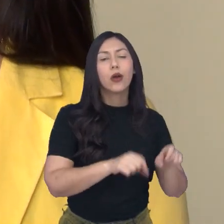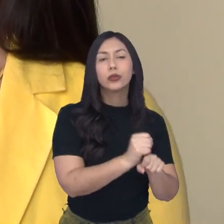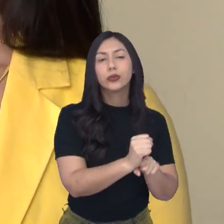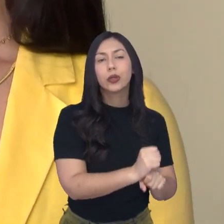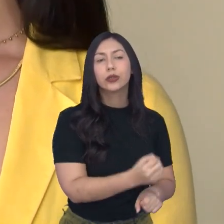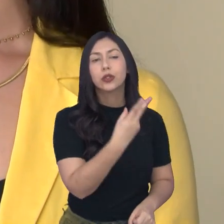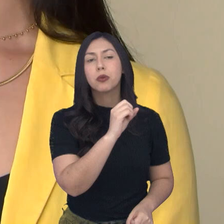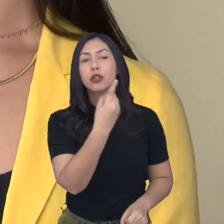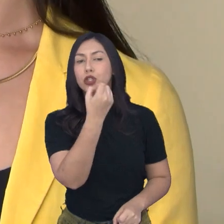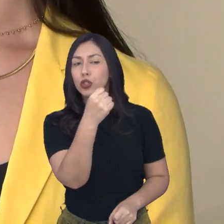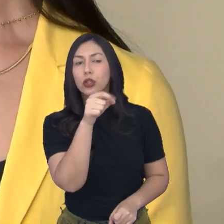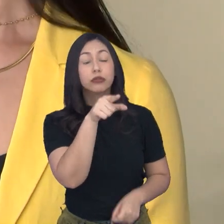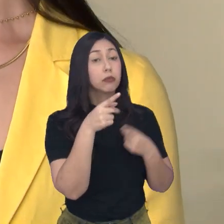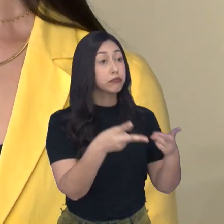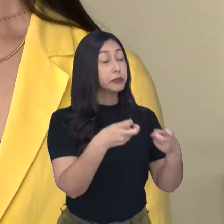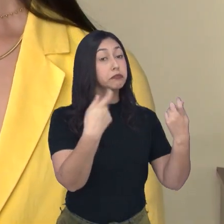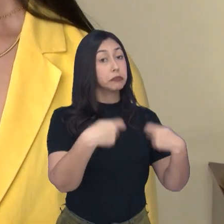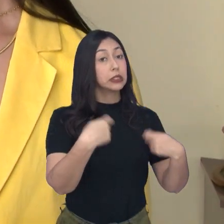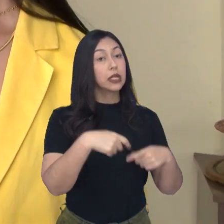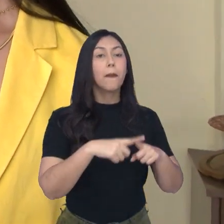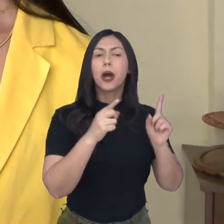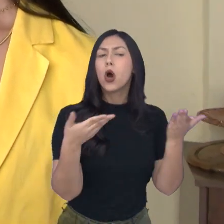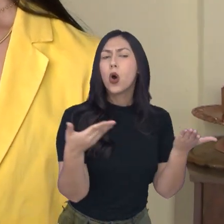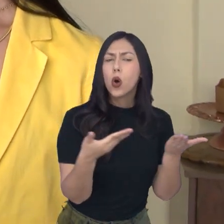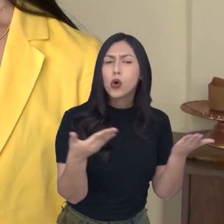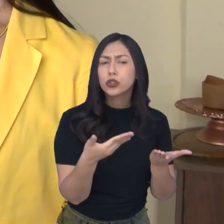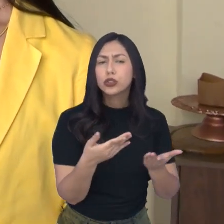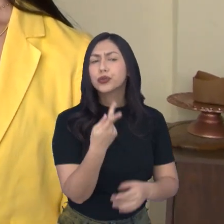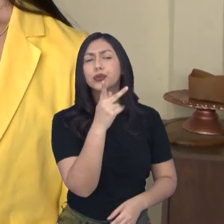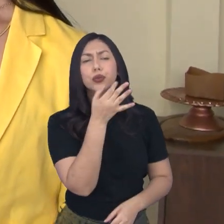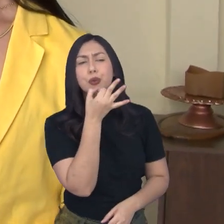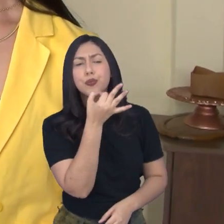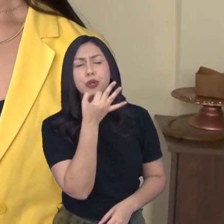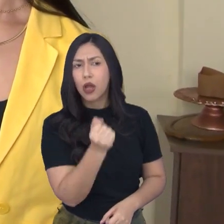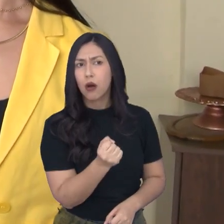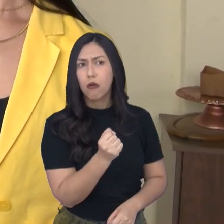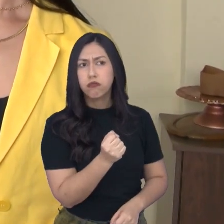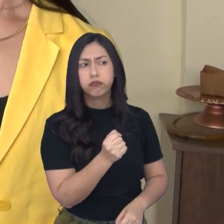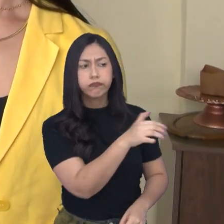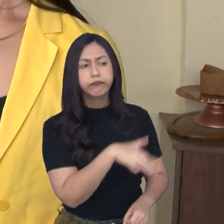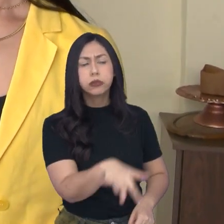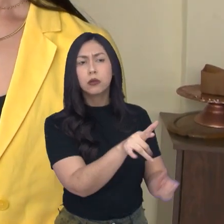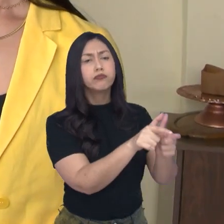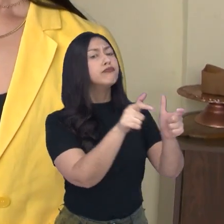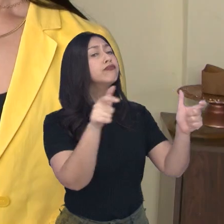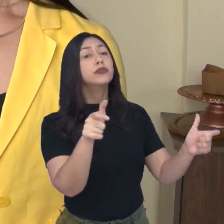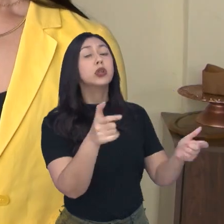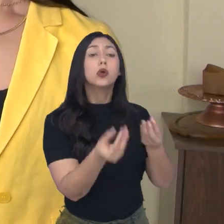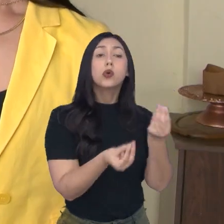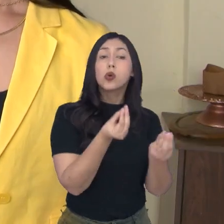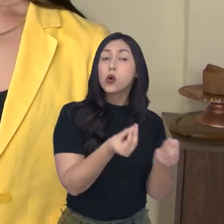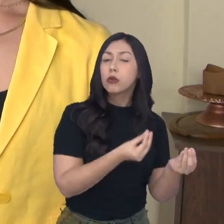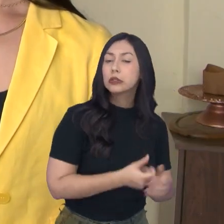foi um mercado que você viu essa necessidade. Hoje, como que você vê, cresceu esse mercado, como que está essa questão hoje em